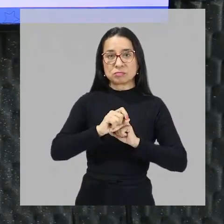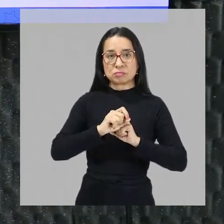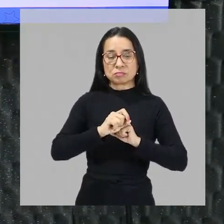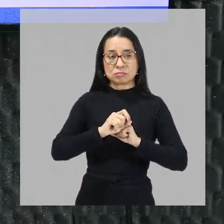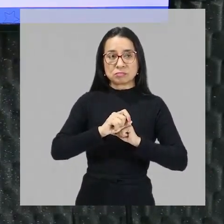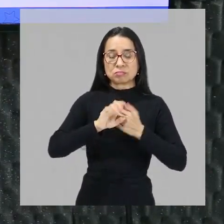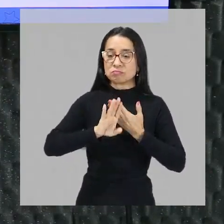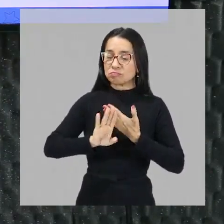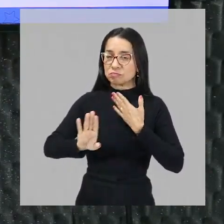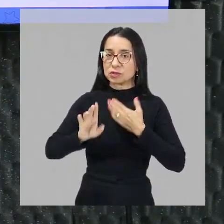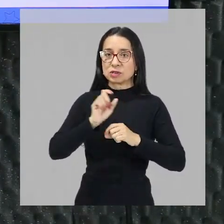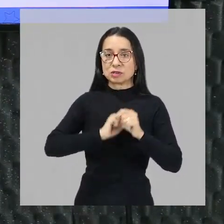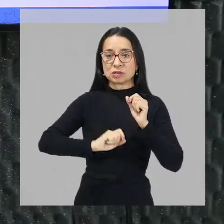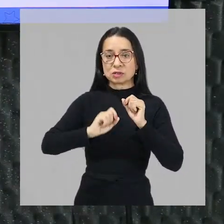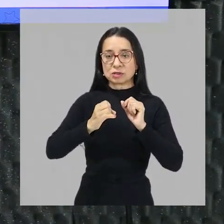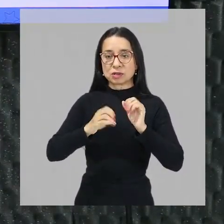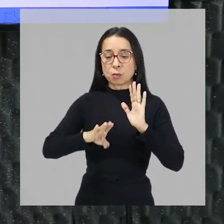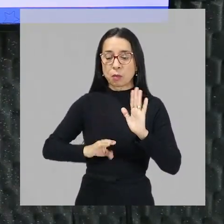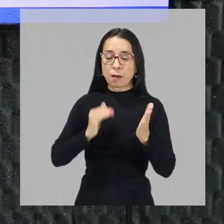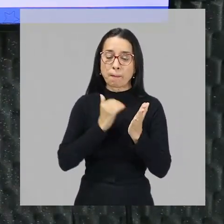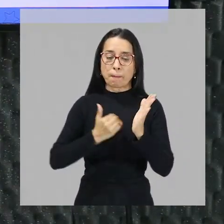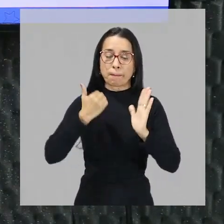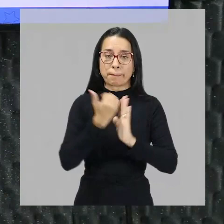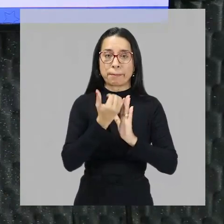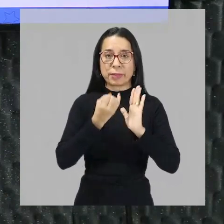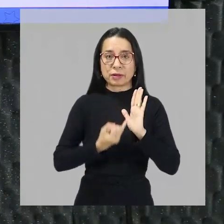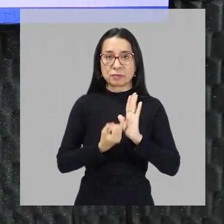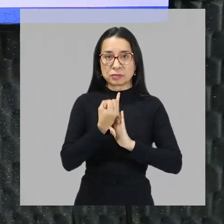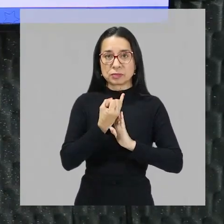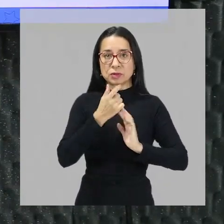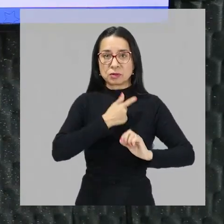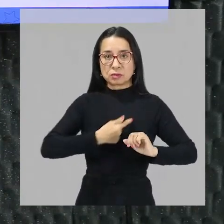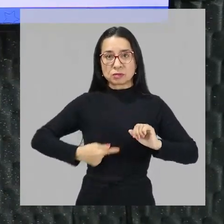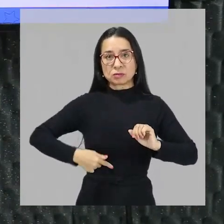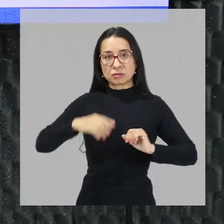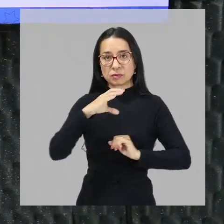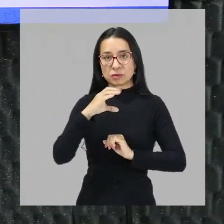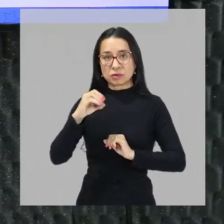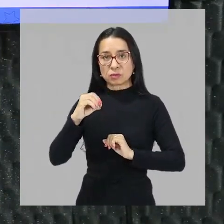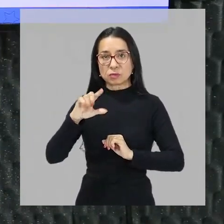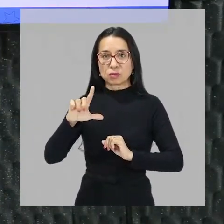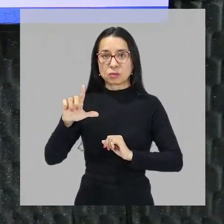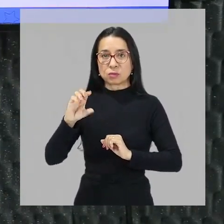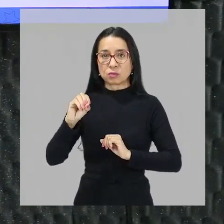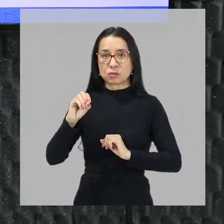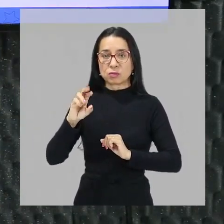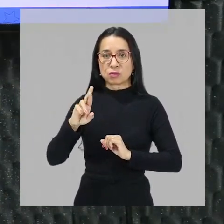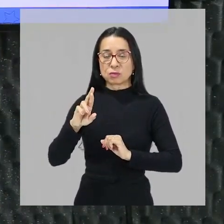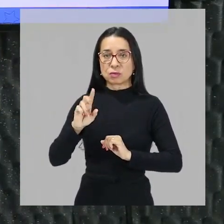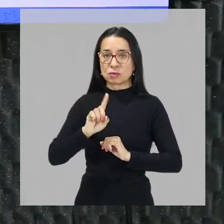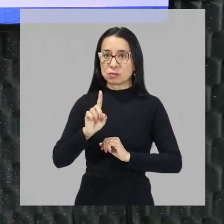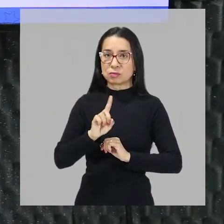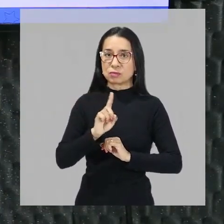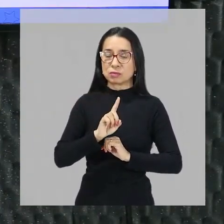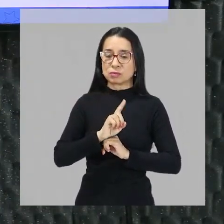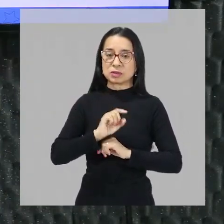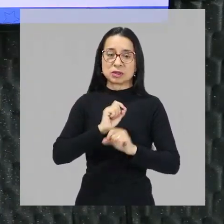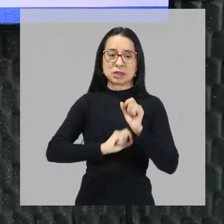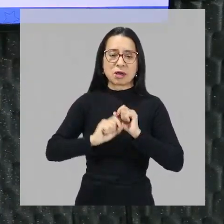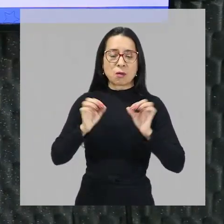foi deixando uma hiperinflação que o governo Collor, inclusive, não resolveu com o Plano Collor I e o Plano Collor